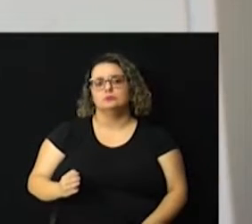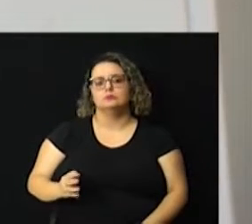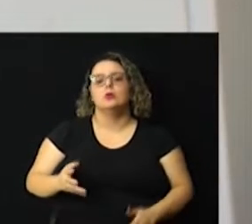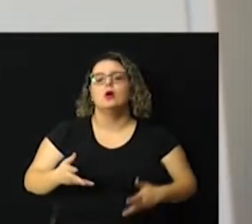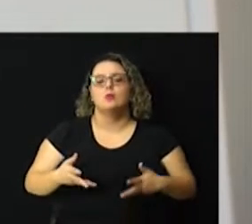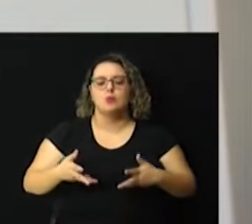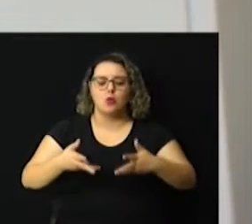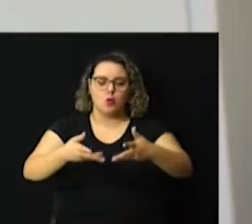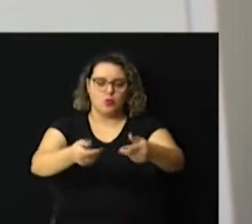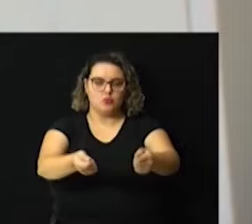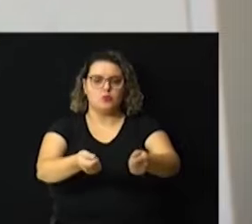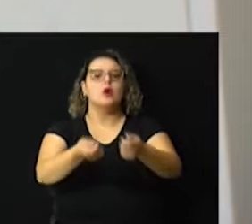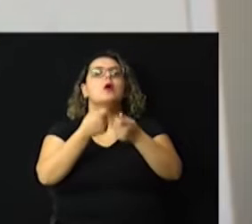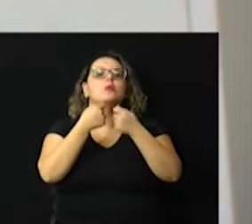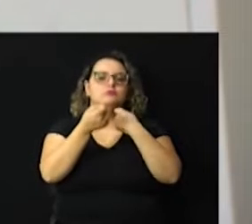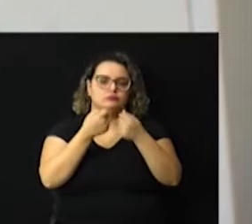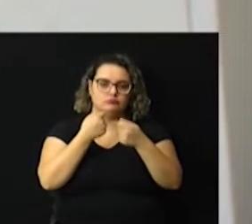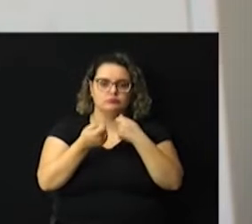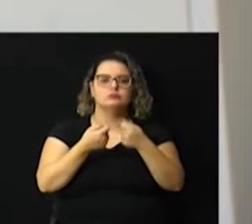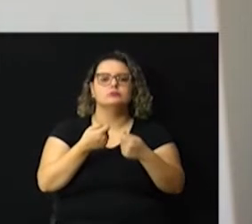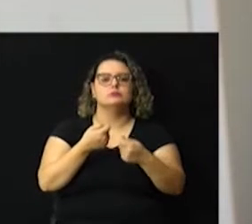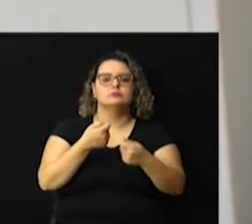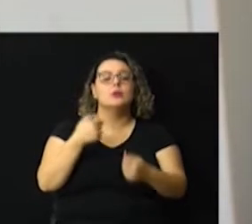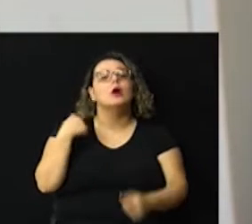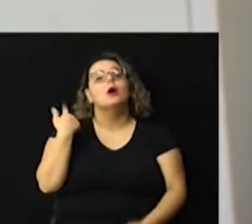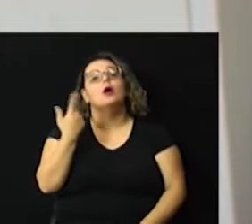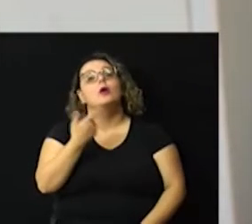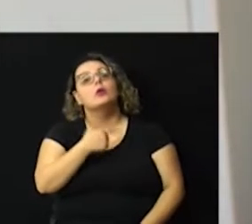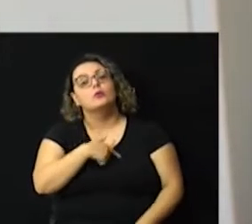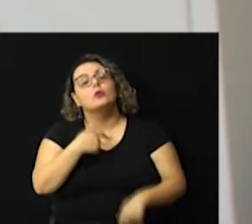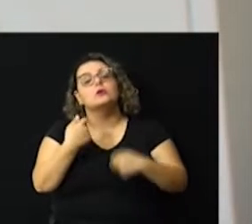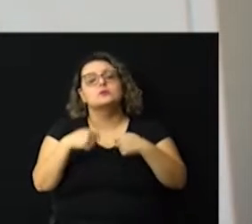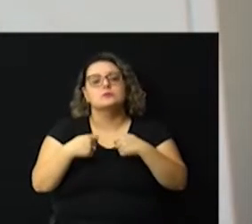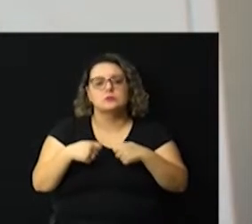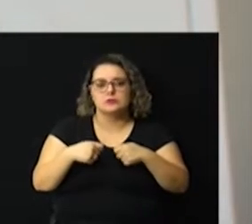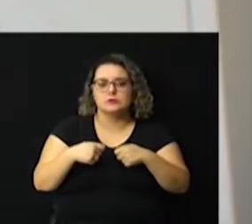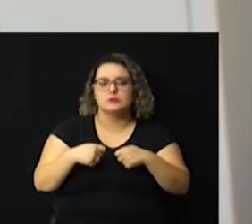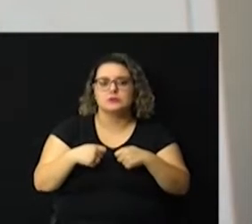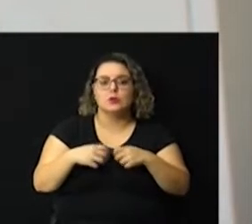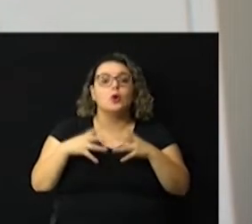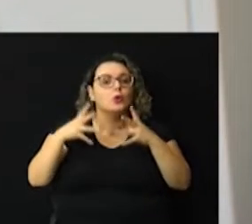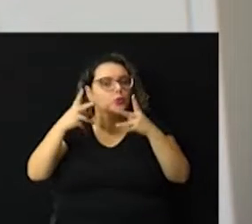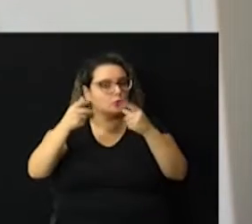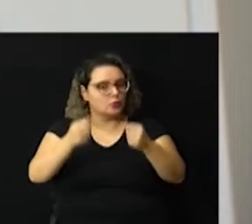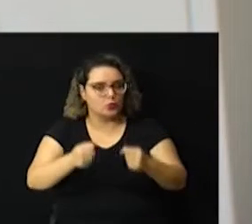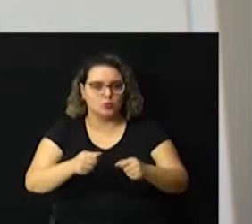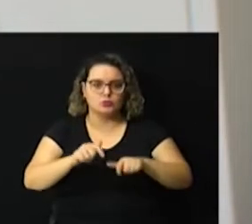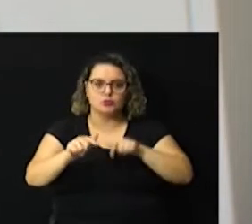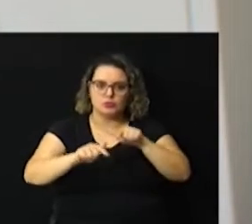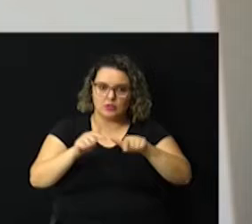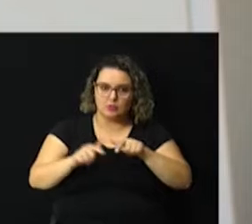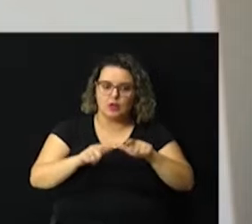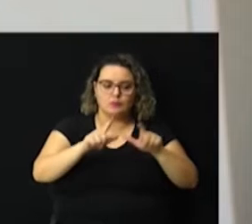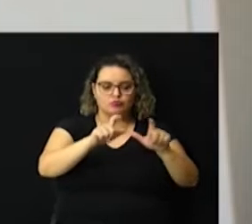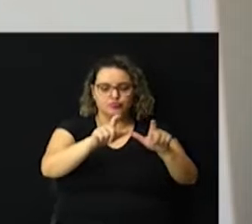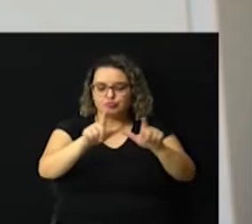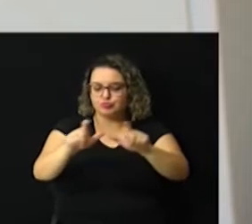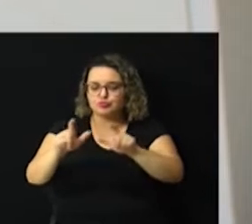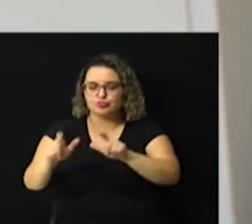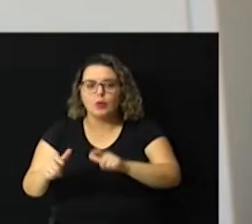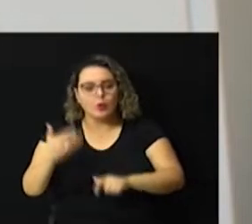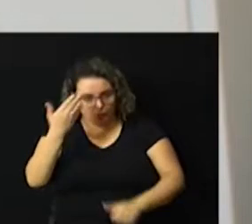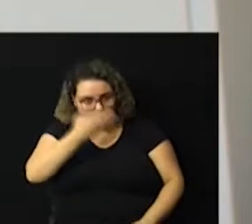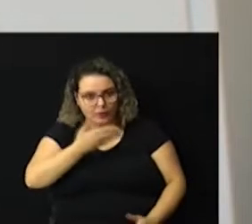uma entrevista e nós precisamos enviar, né, evidências do nosso trabalho